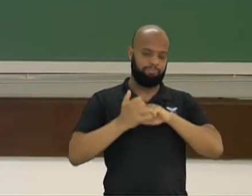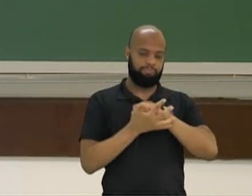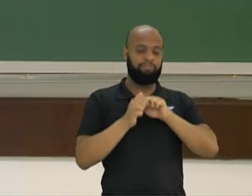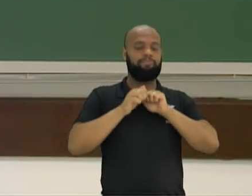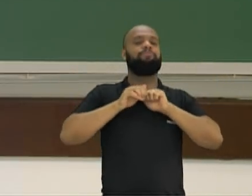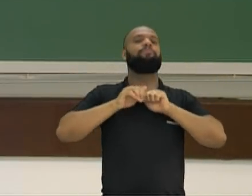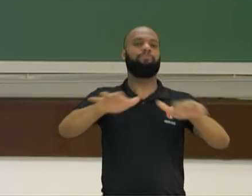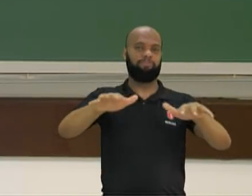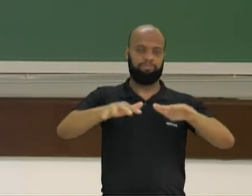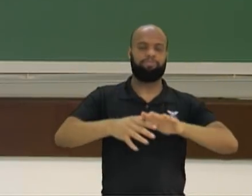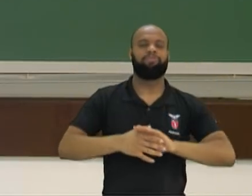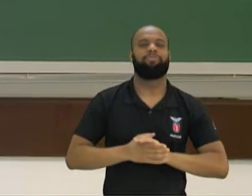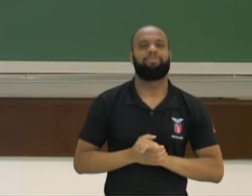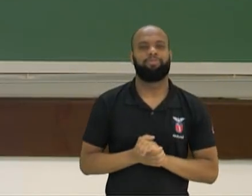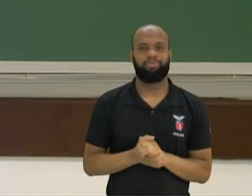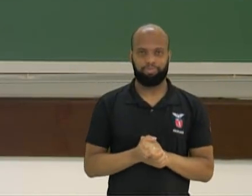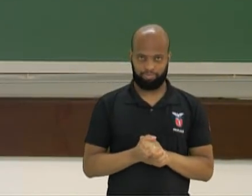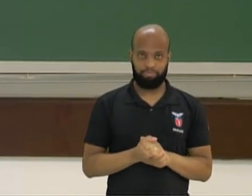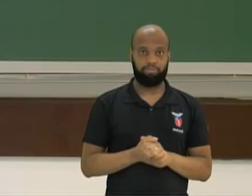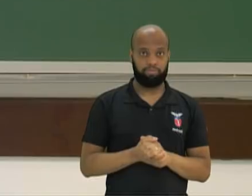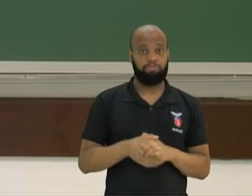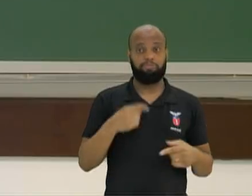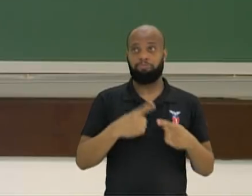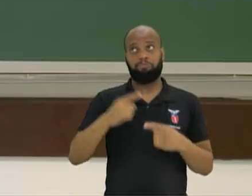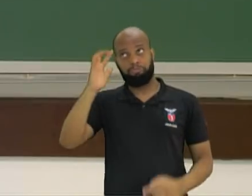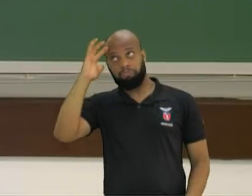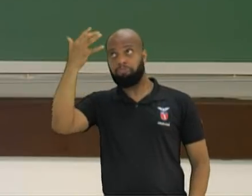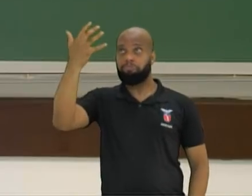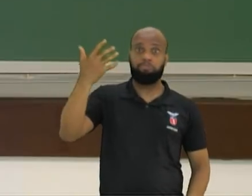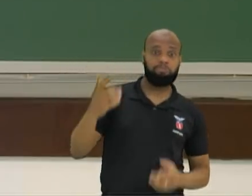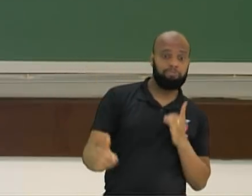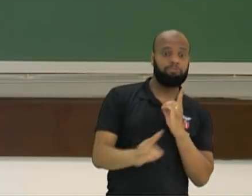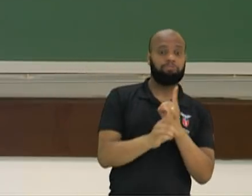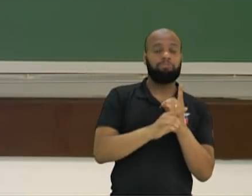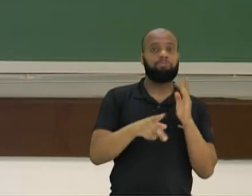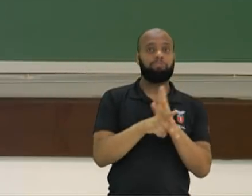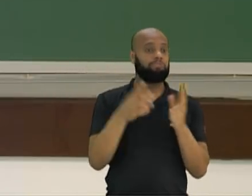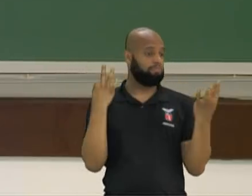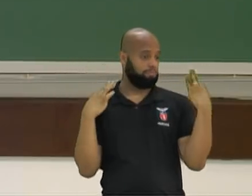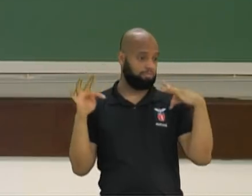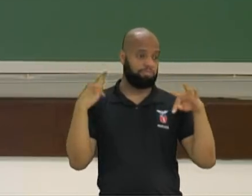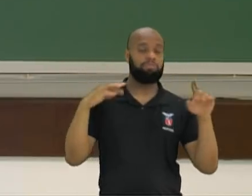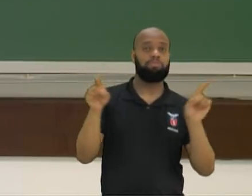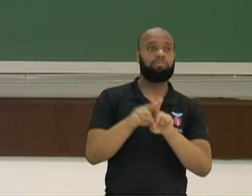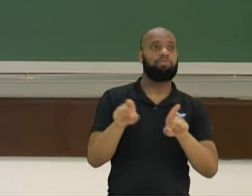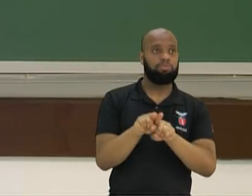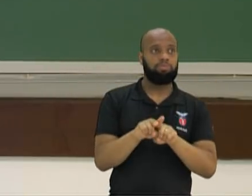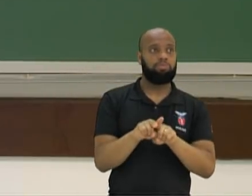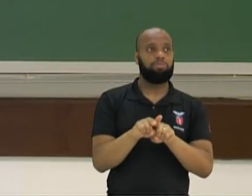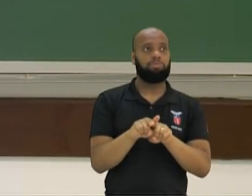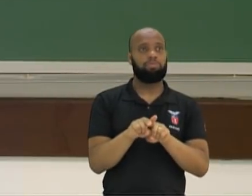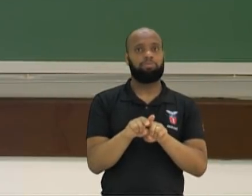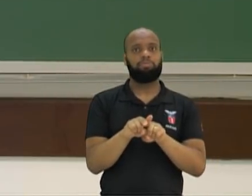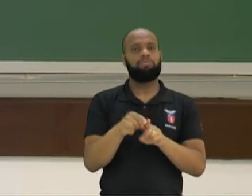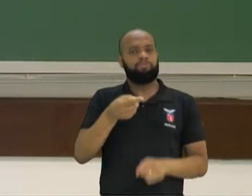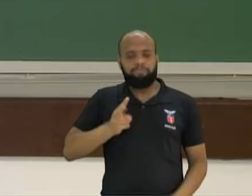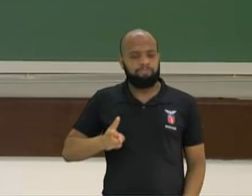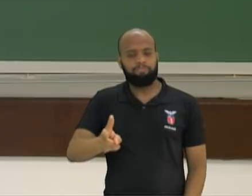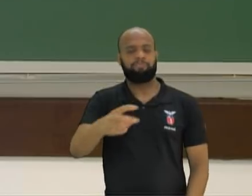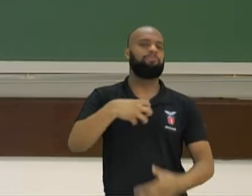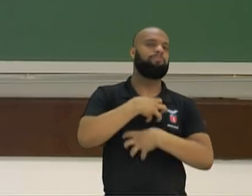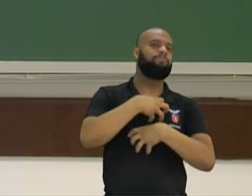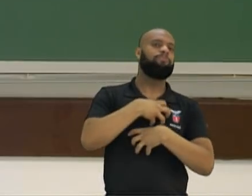continente devido à pandemia, essas soluções encontradas para o turismo, né, para a continuação, né,